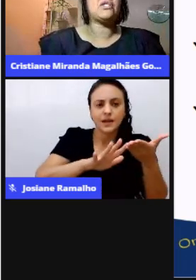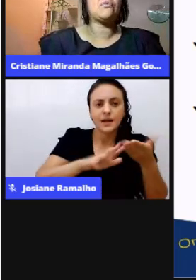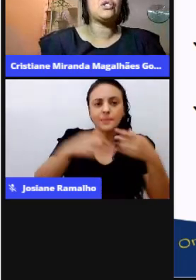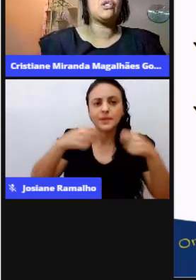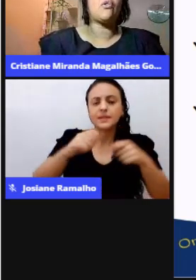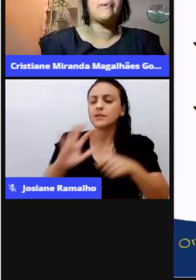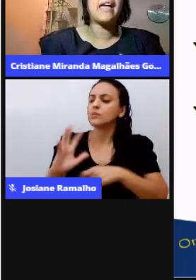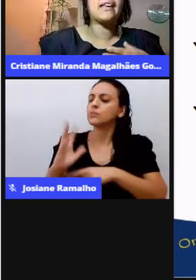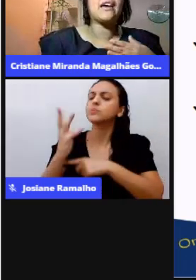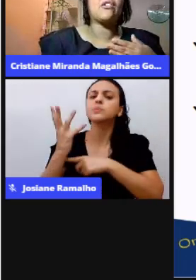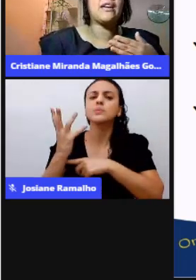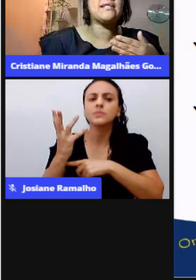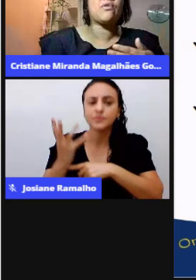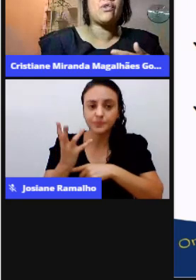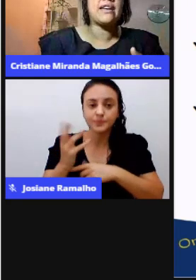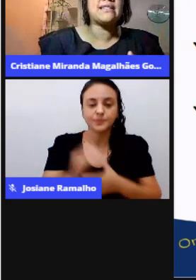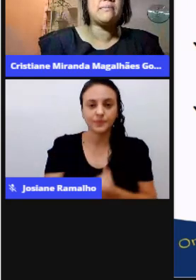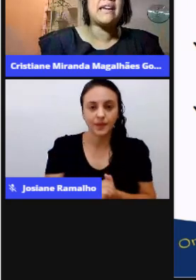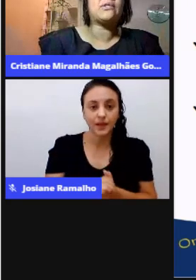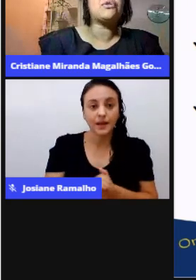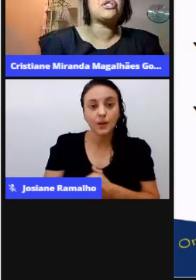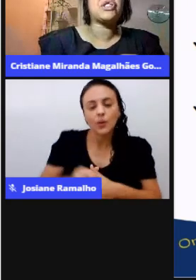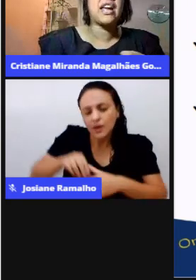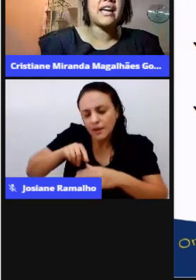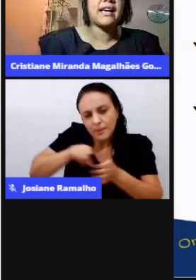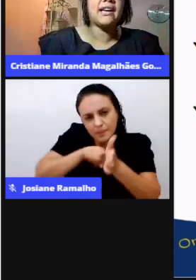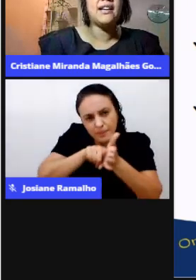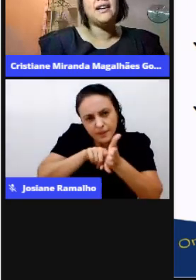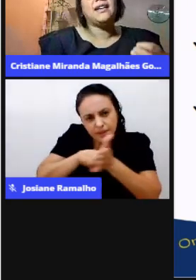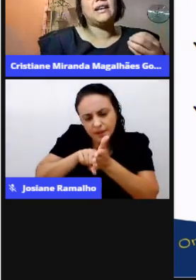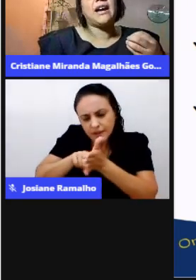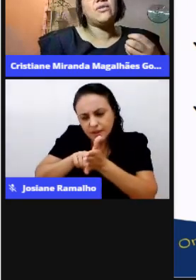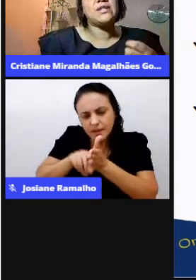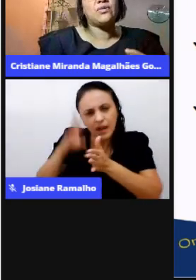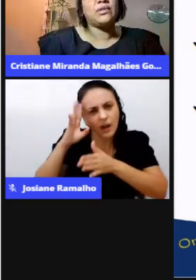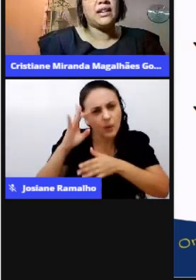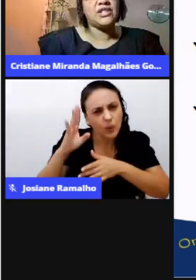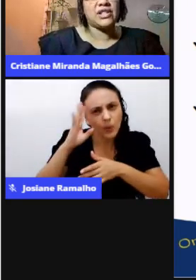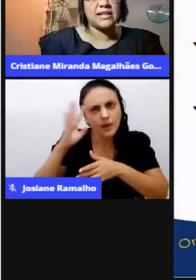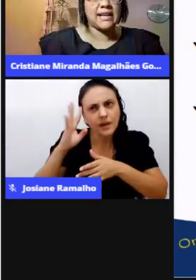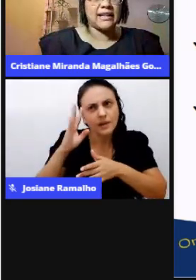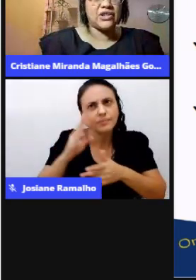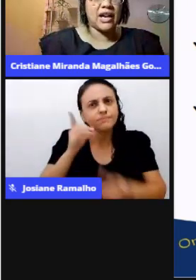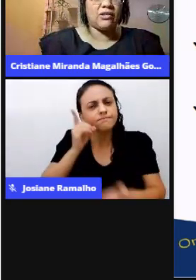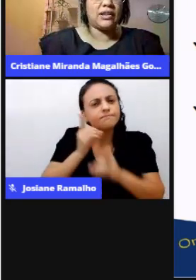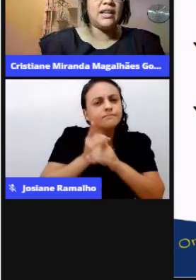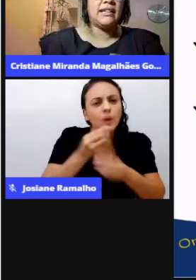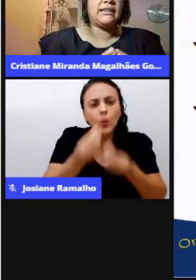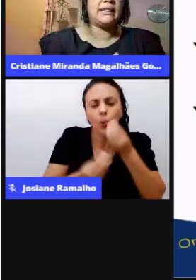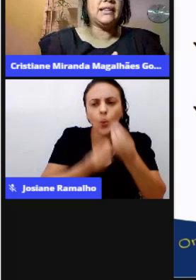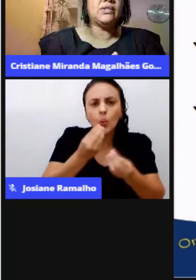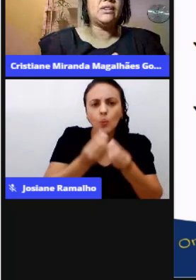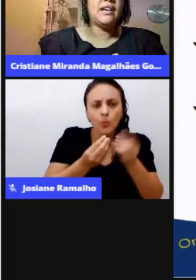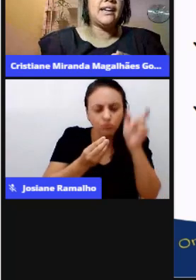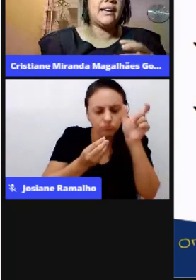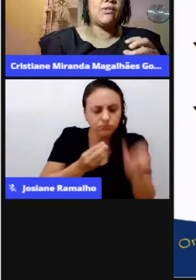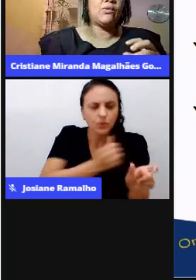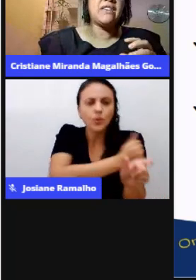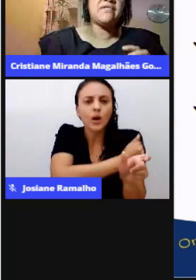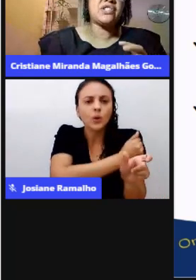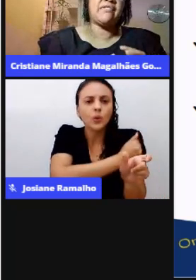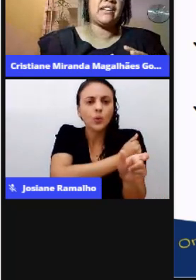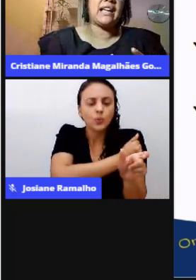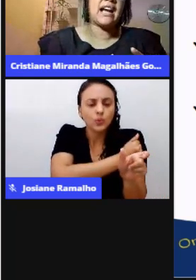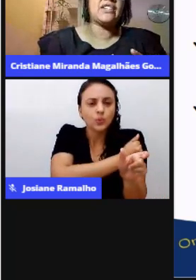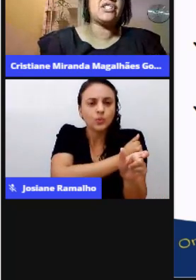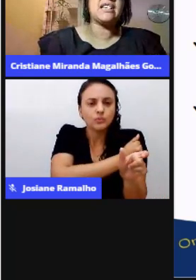para discutir como é que esse conhecimento chega ao estudante na sala de aula. Então, o